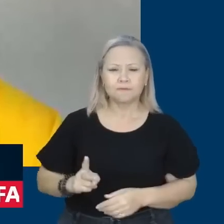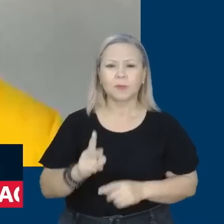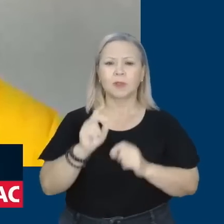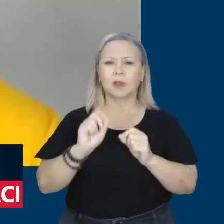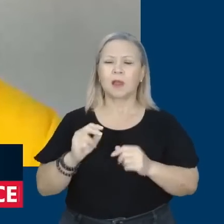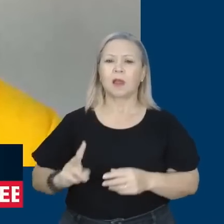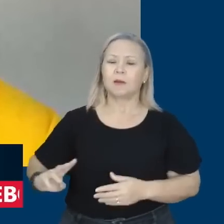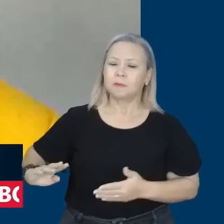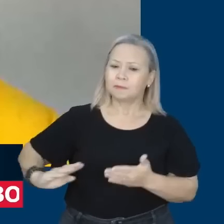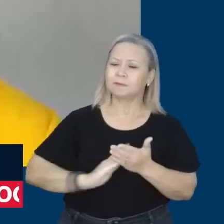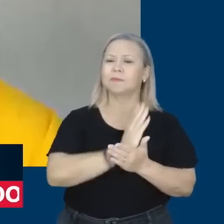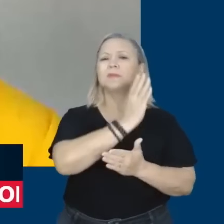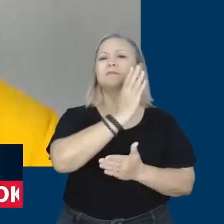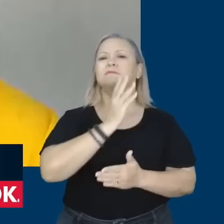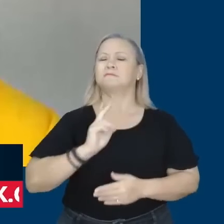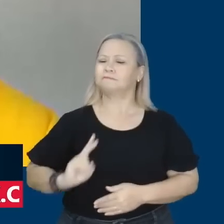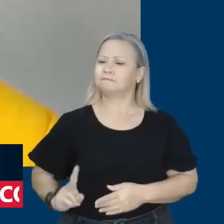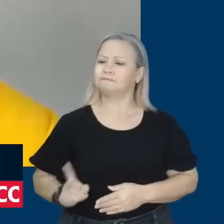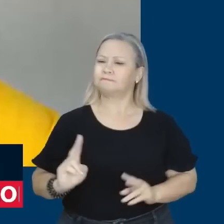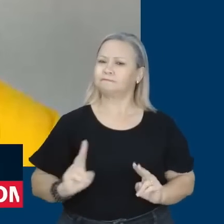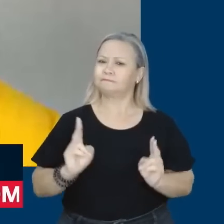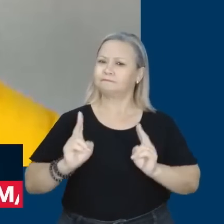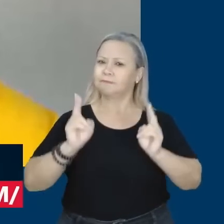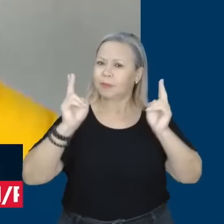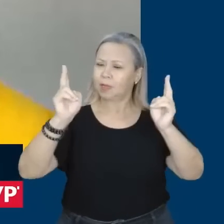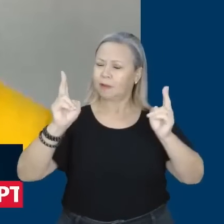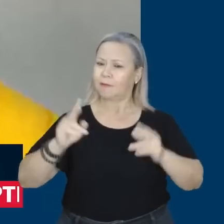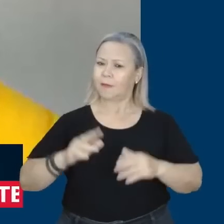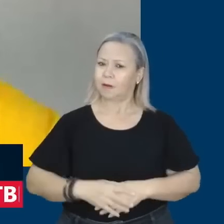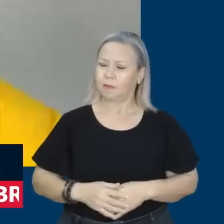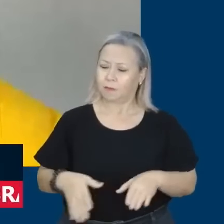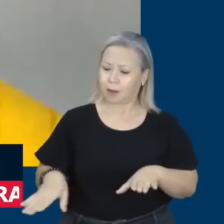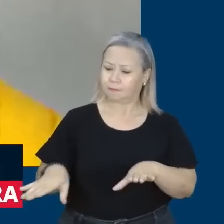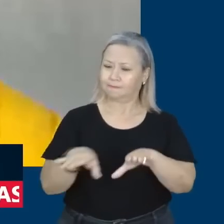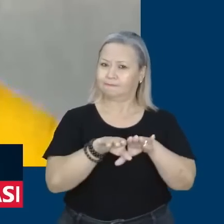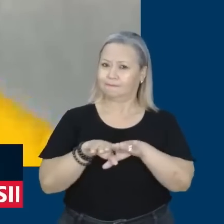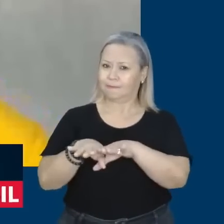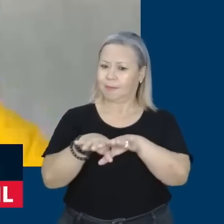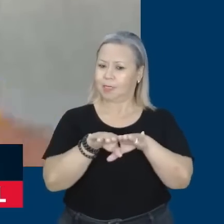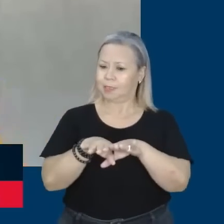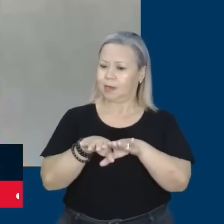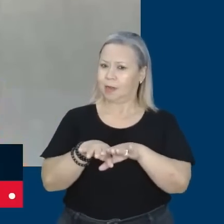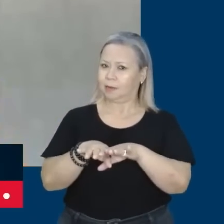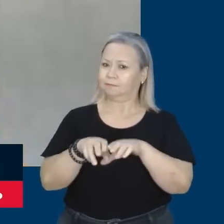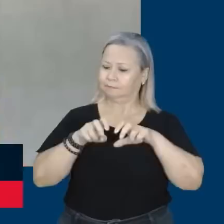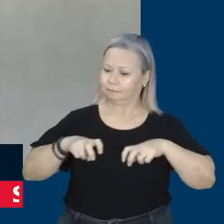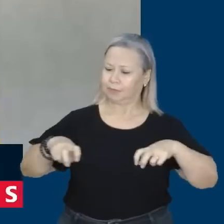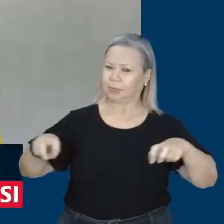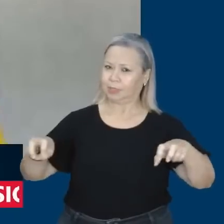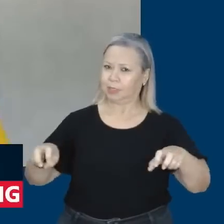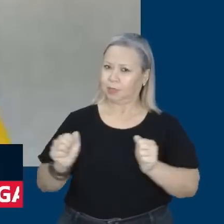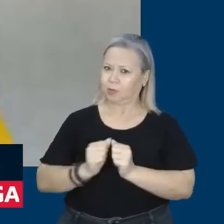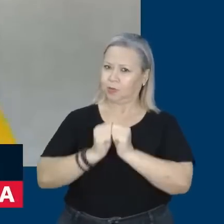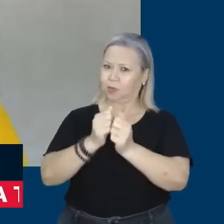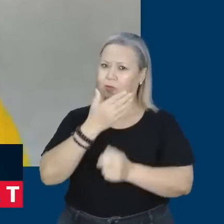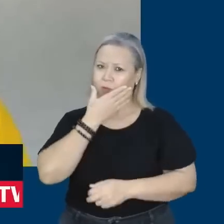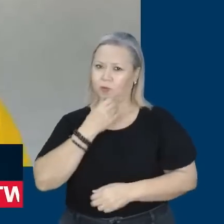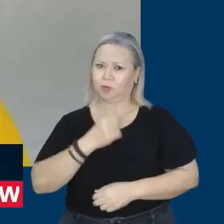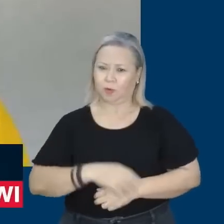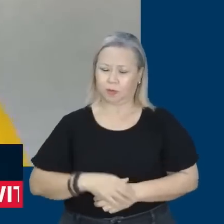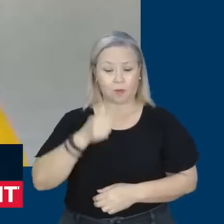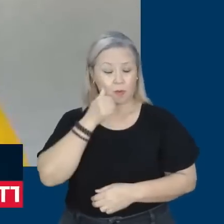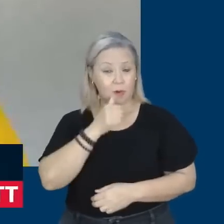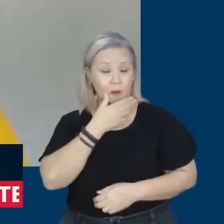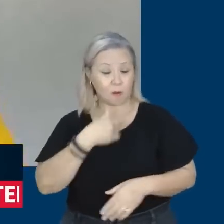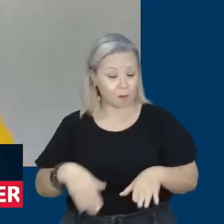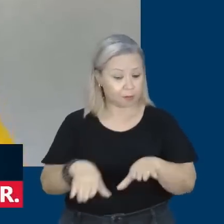A gente vai ter que ter muita luta ainda para a paridade das cadeiras do parlamento. E a gente sabe que para chegar